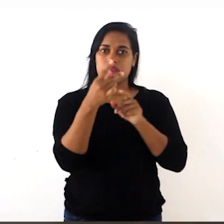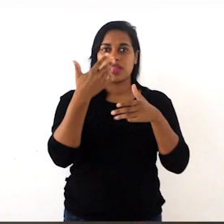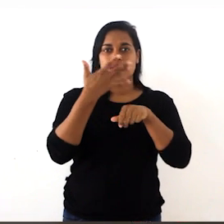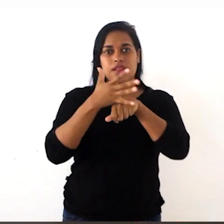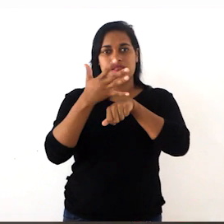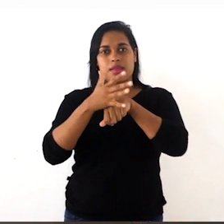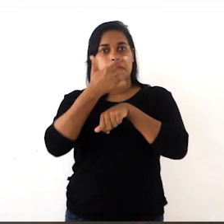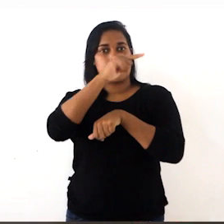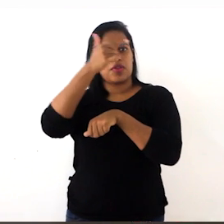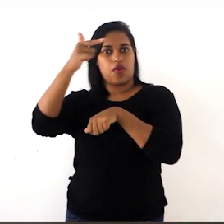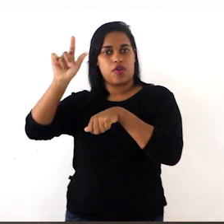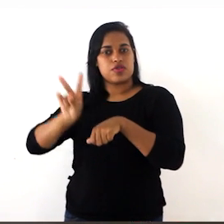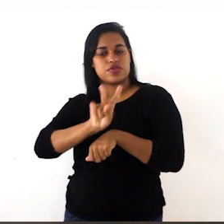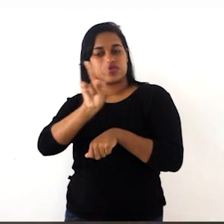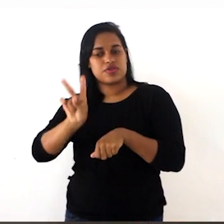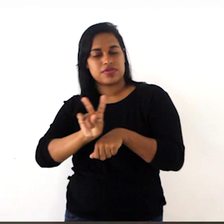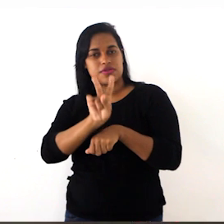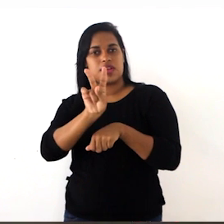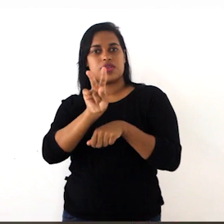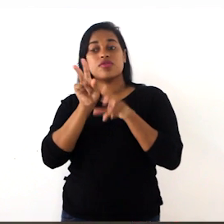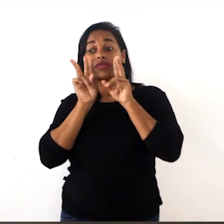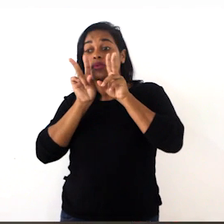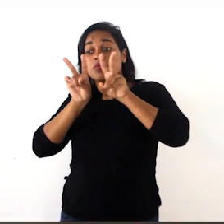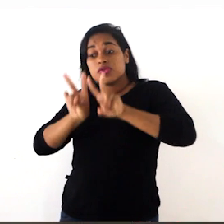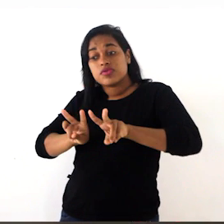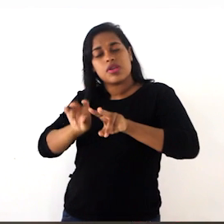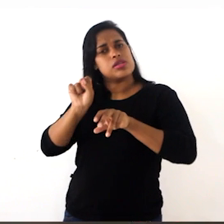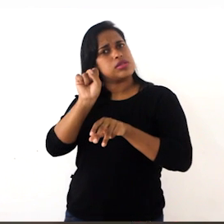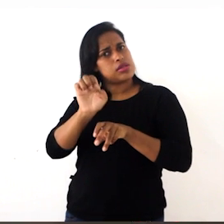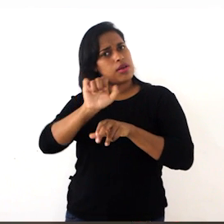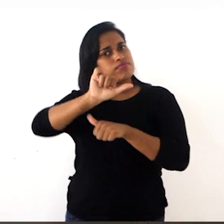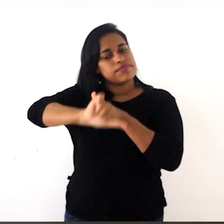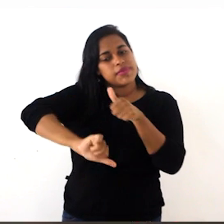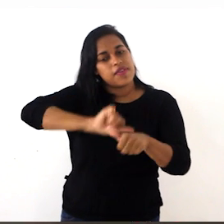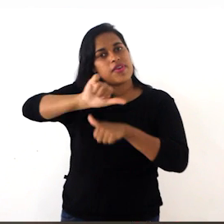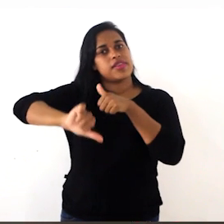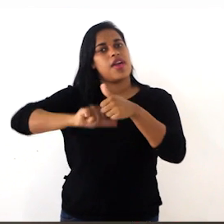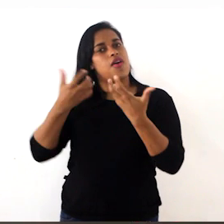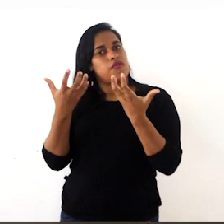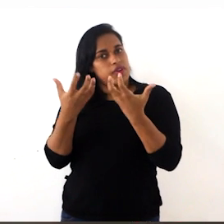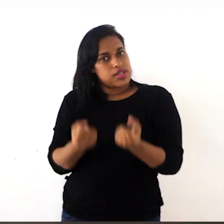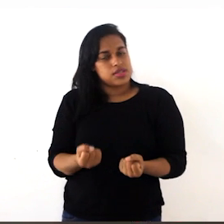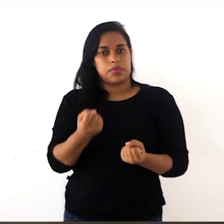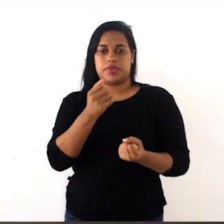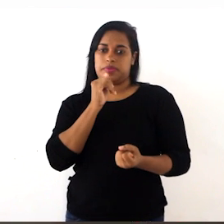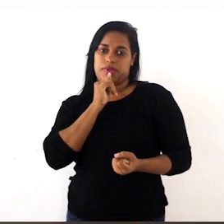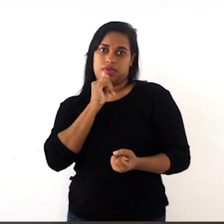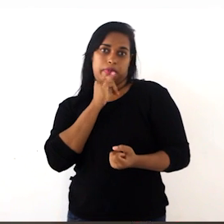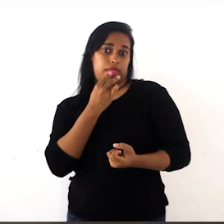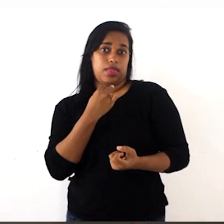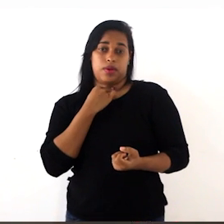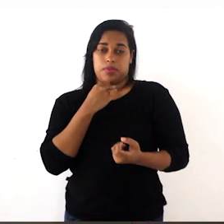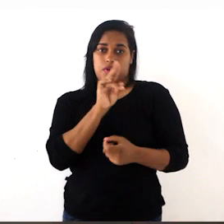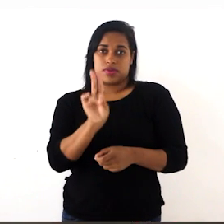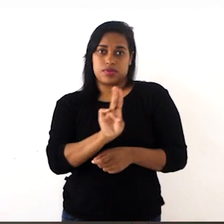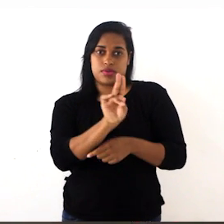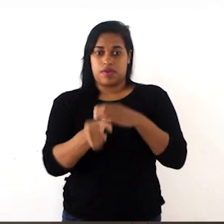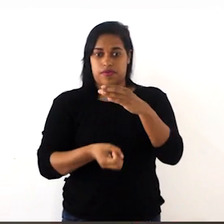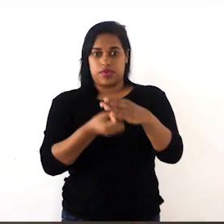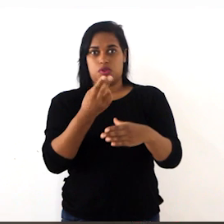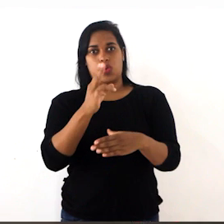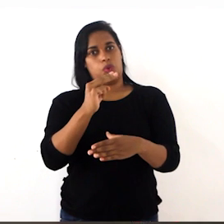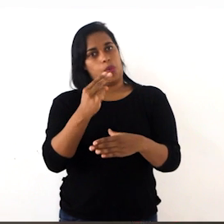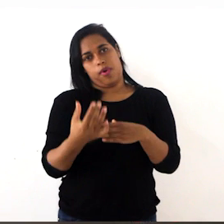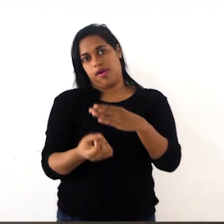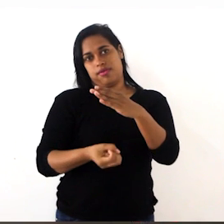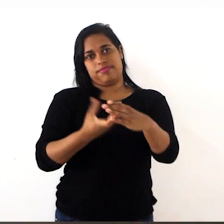de outros valores. Como vamos verificar se a variável foi recebida, porque a gente não pode usar uma variável que ela nunca foi criada. Então,